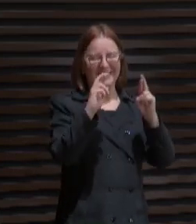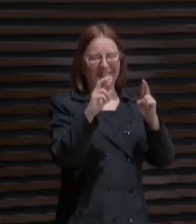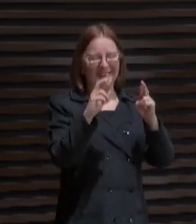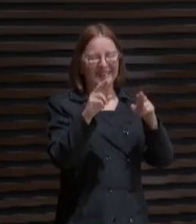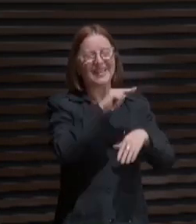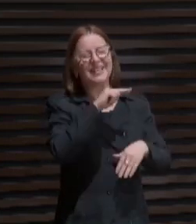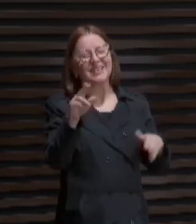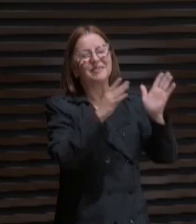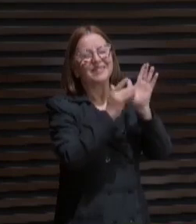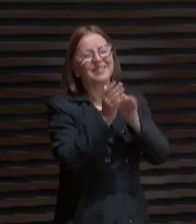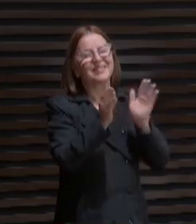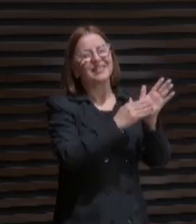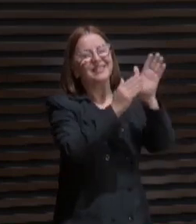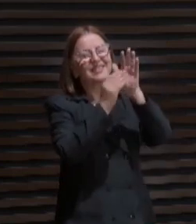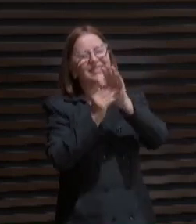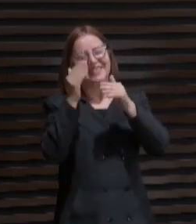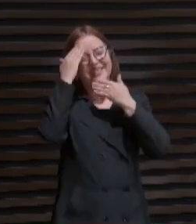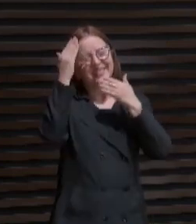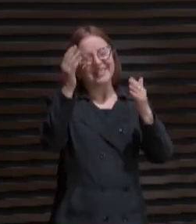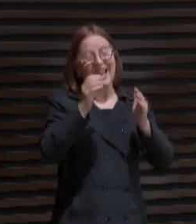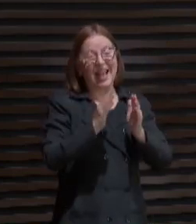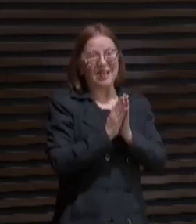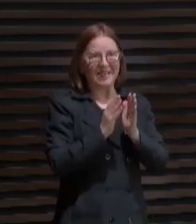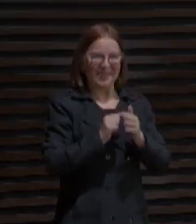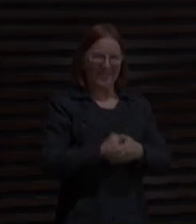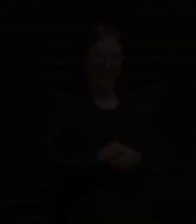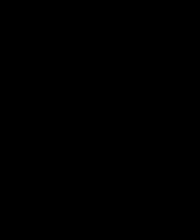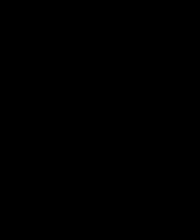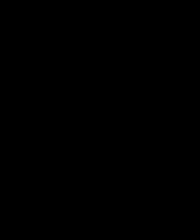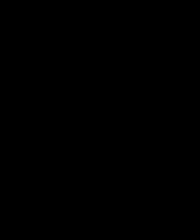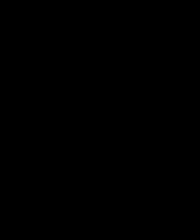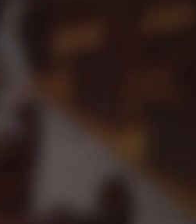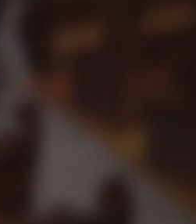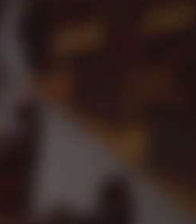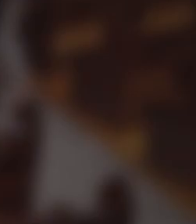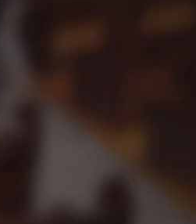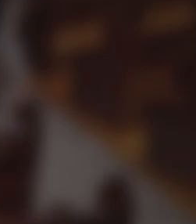nome de Jesus que te louvamos e oramos. Amém. Amém, meus irmãos.